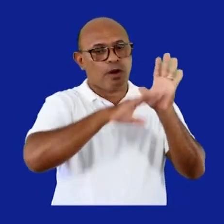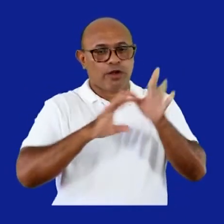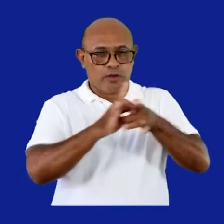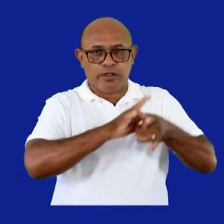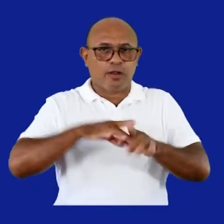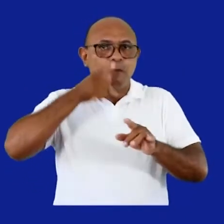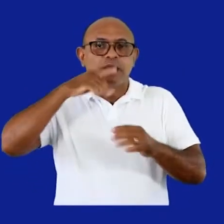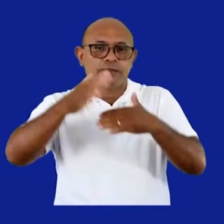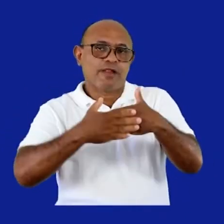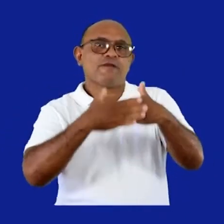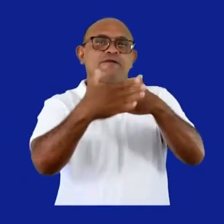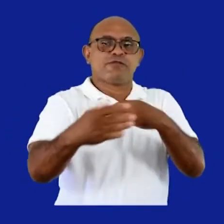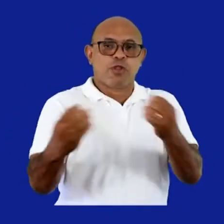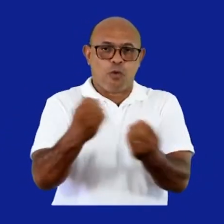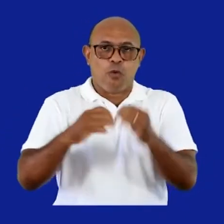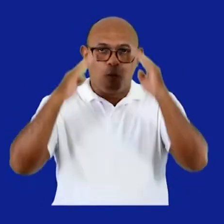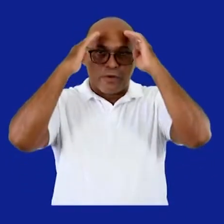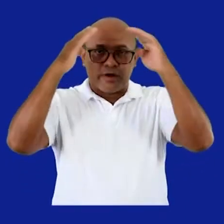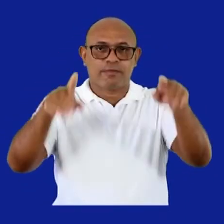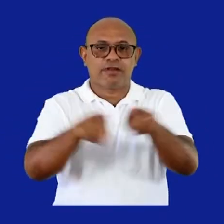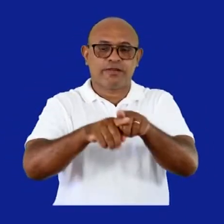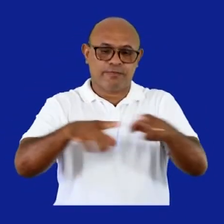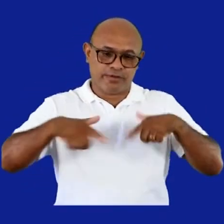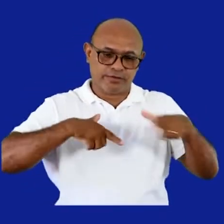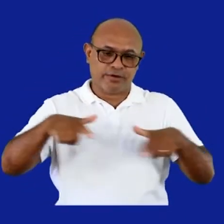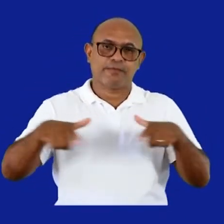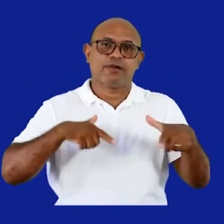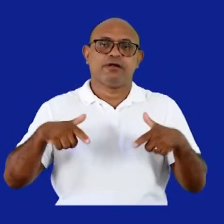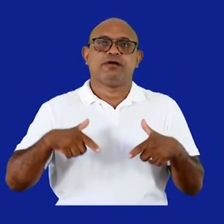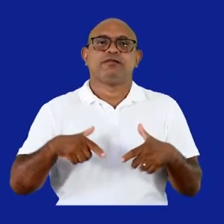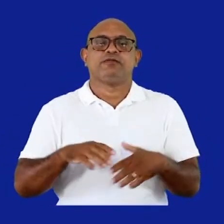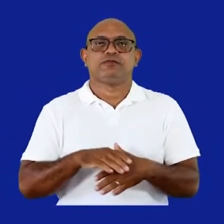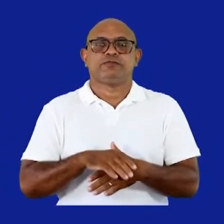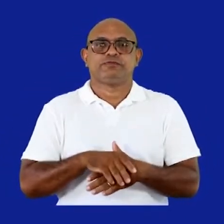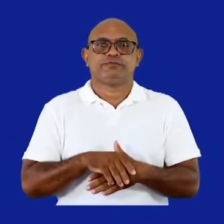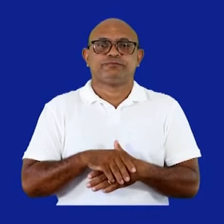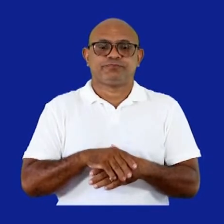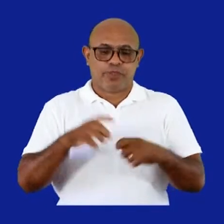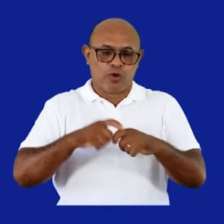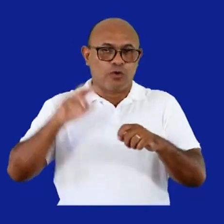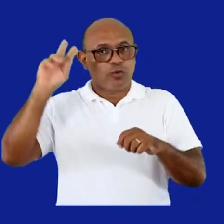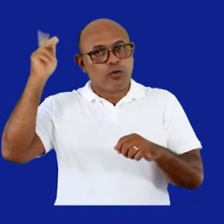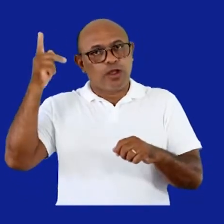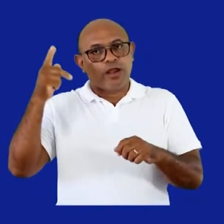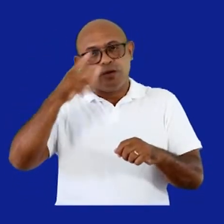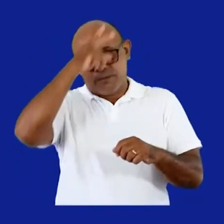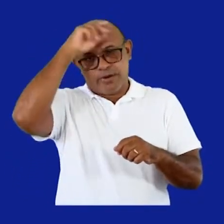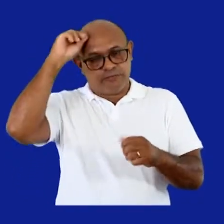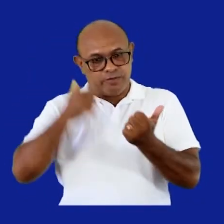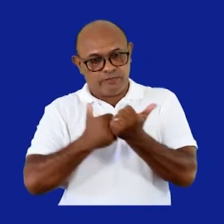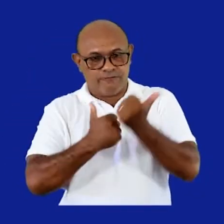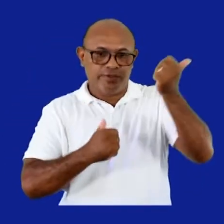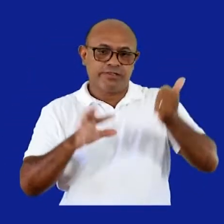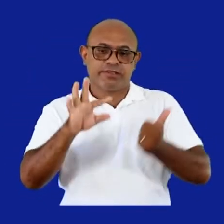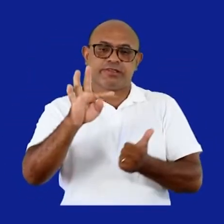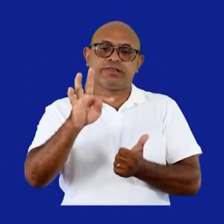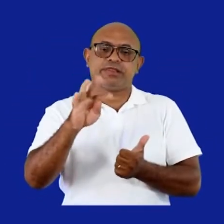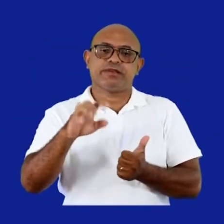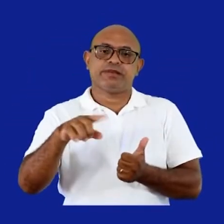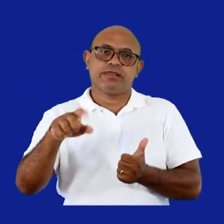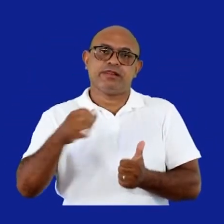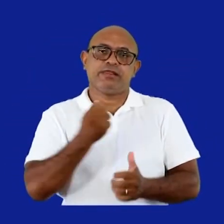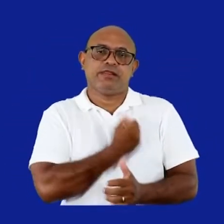Começa agora o programa da coligação Avança Parnaíba, com respeito e trabalho. Doutor Hélio